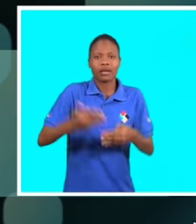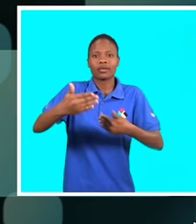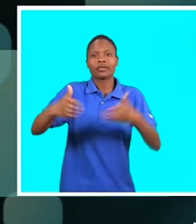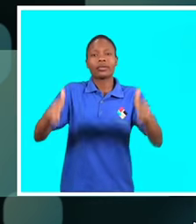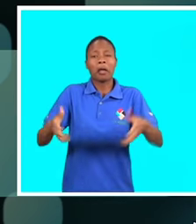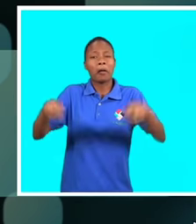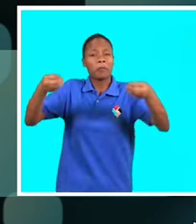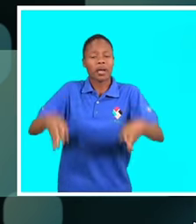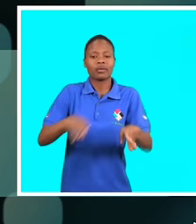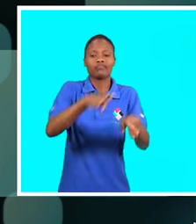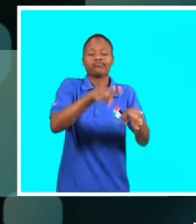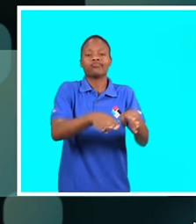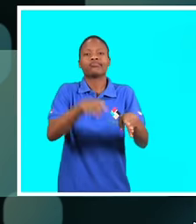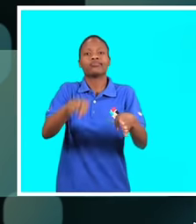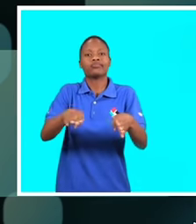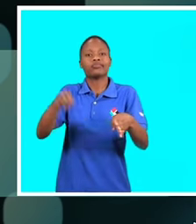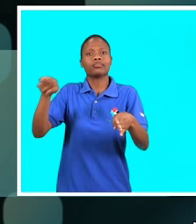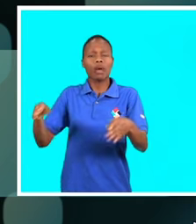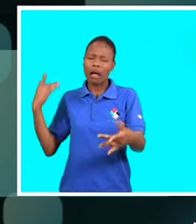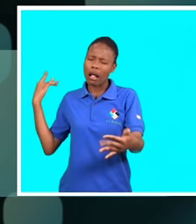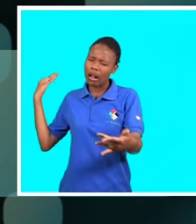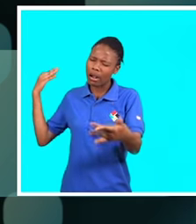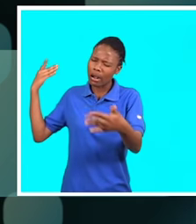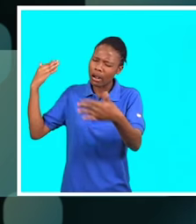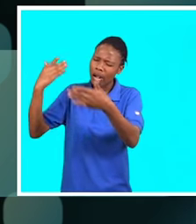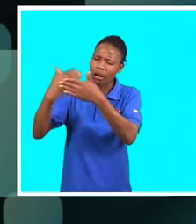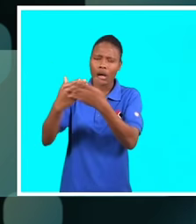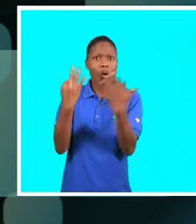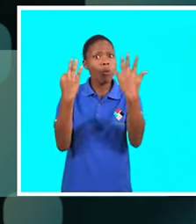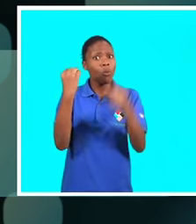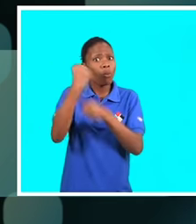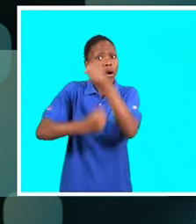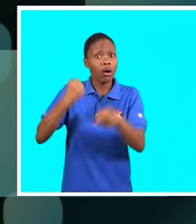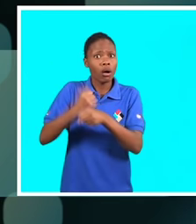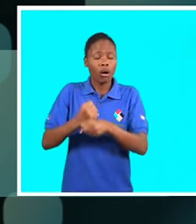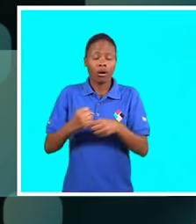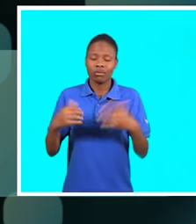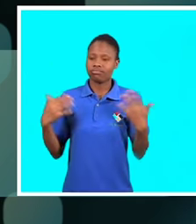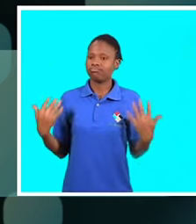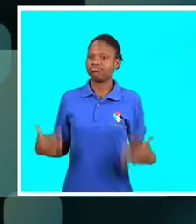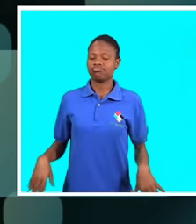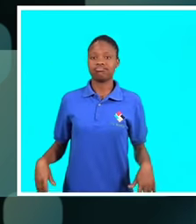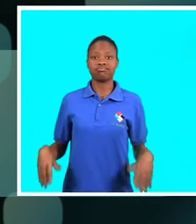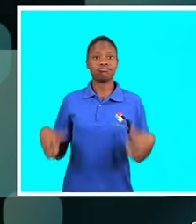mas sente orgulho do trabalho que desenvolve e do rumo que deu à sua vida.